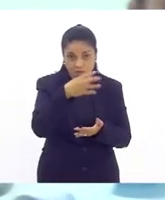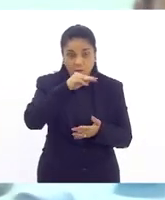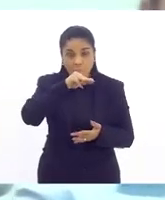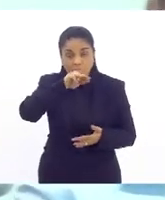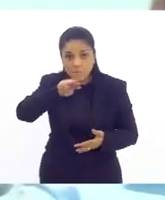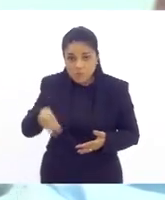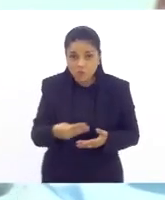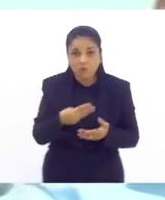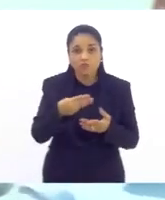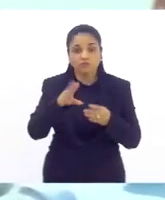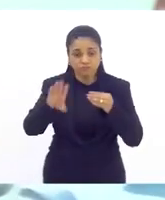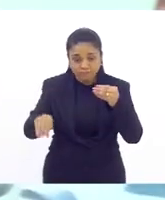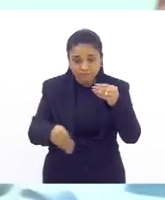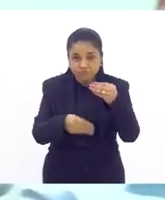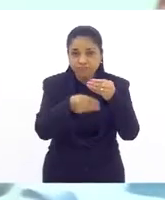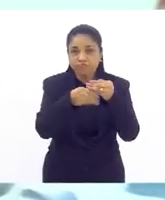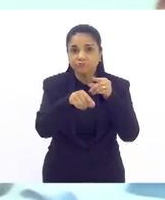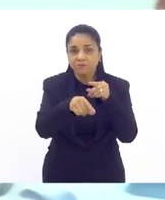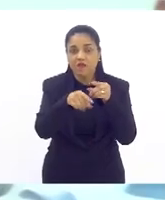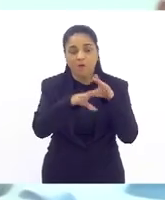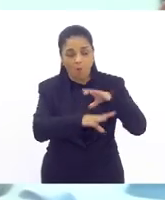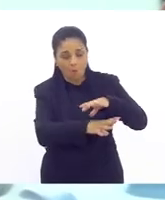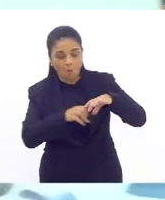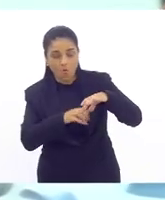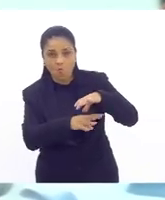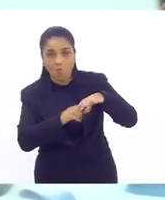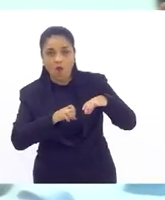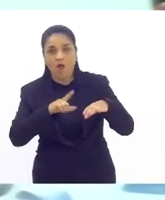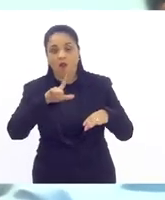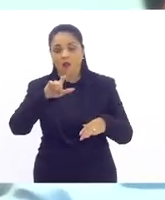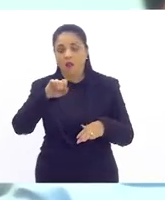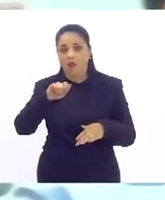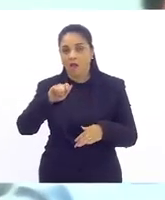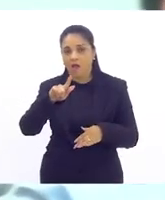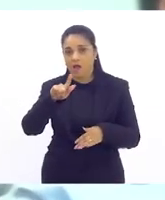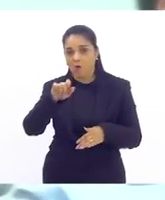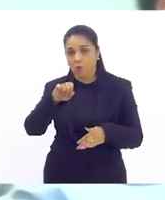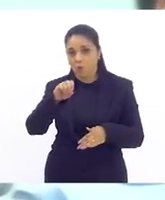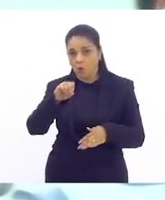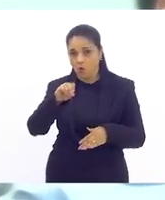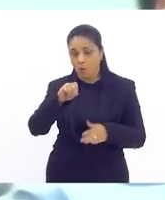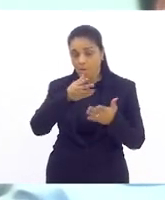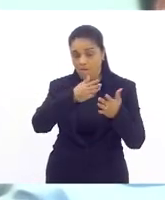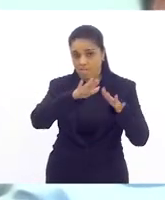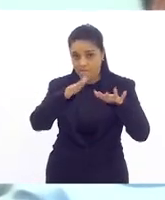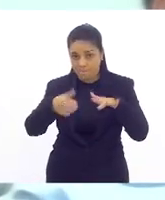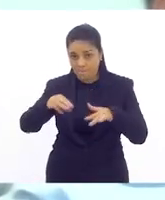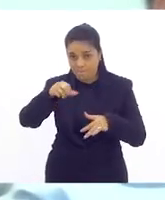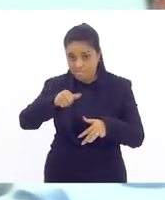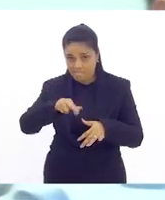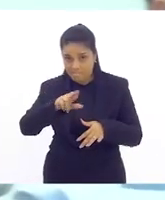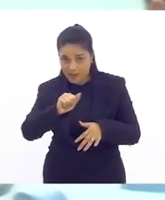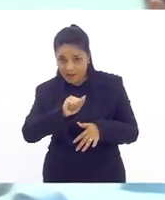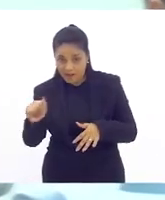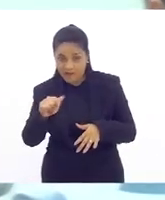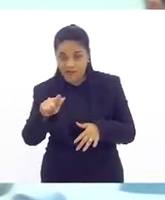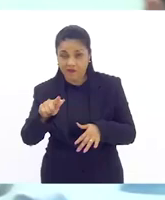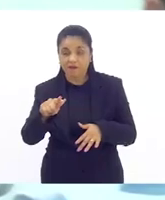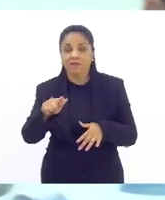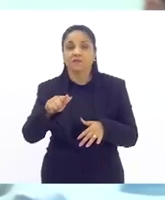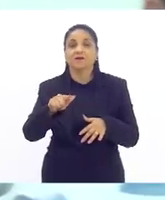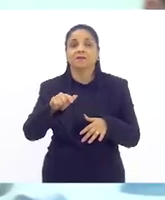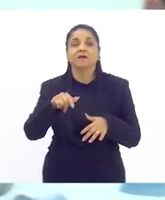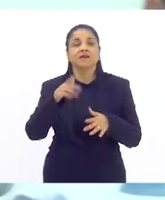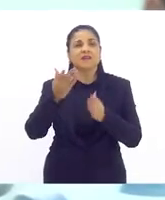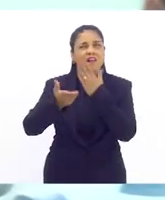completar a dragagem do sistema Lago Nádia de Araruama que foi iniciado essa fase né o ano